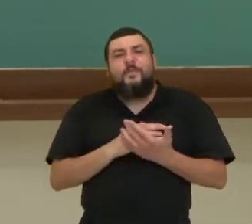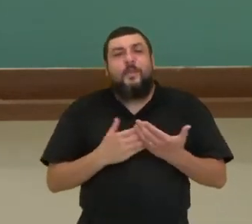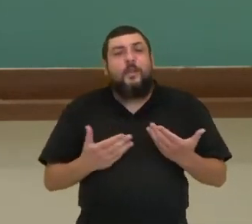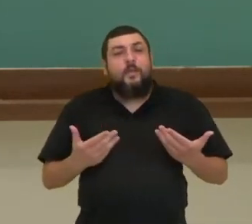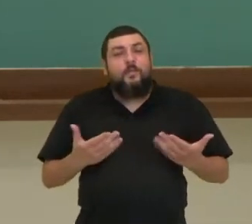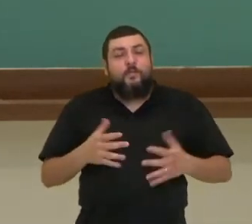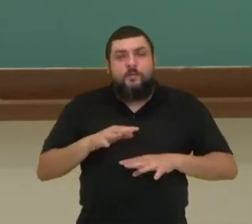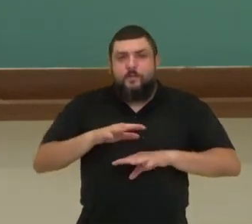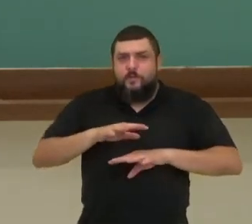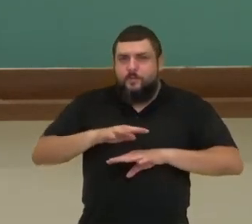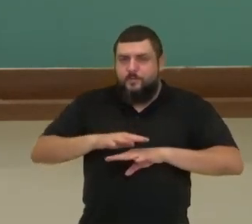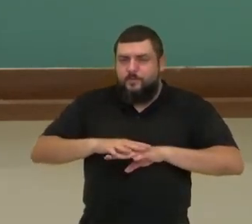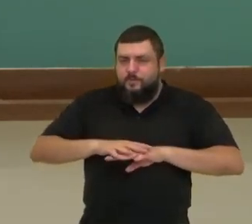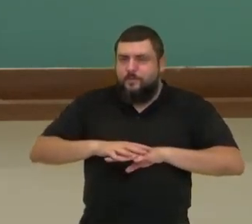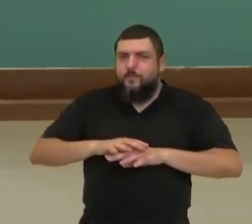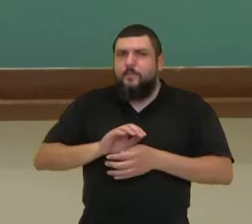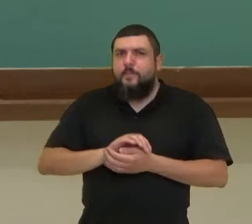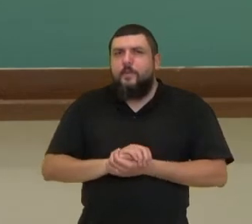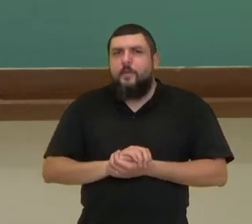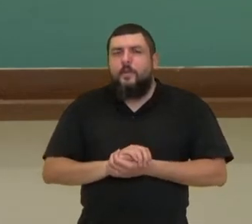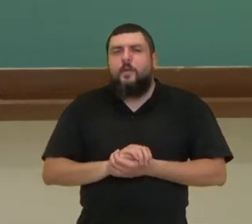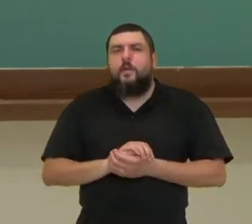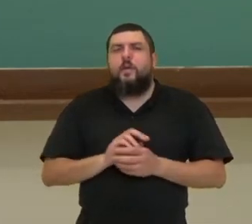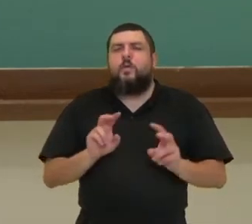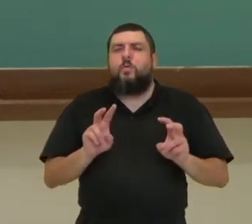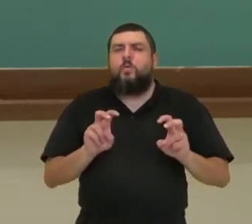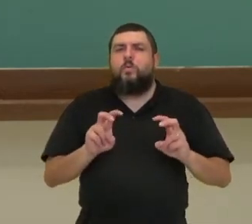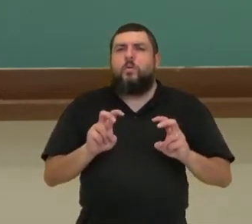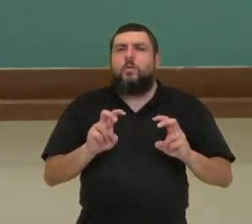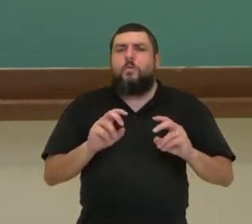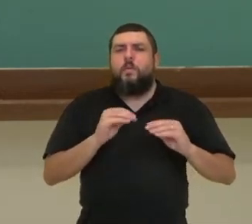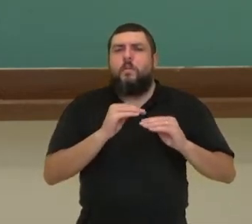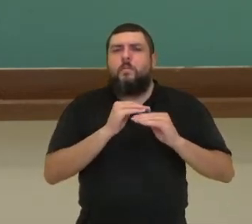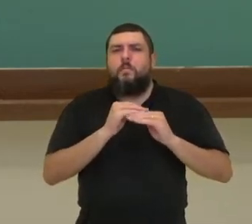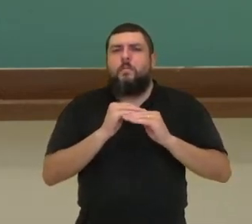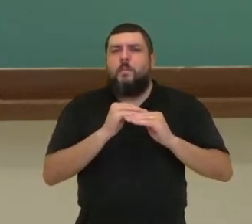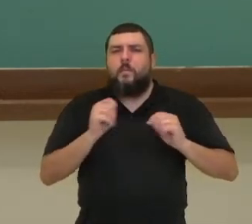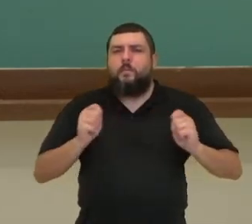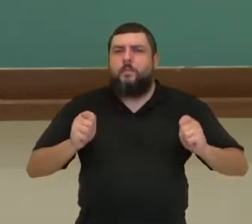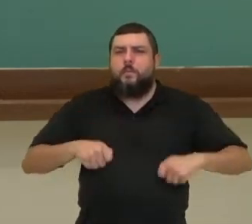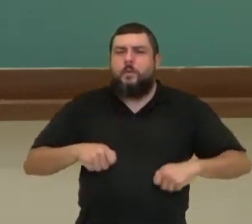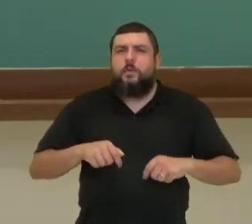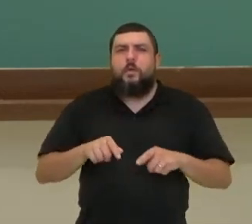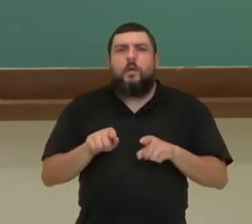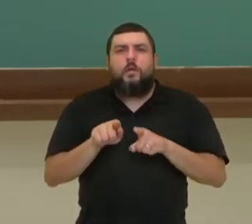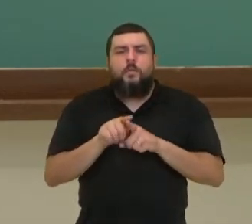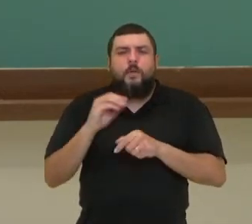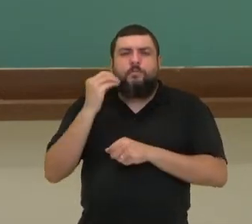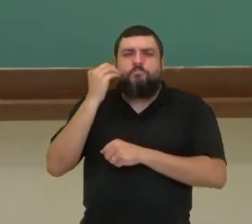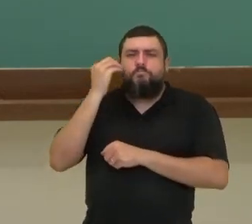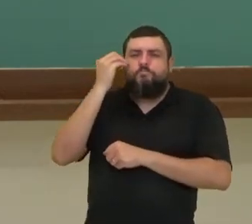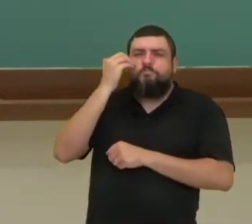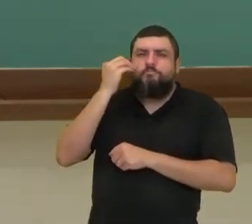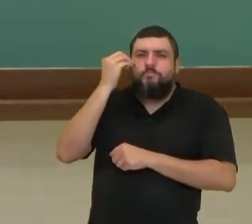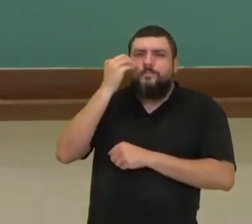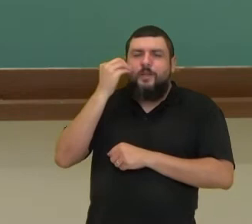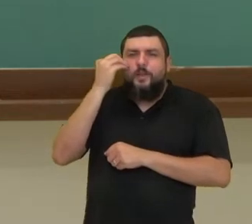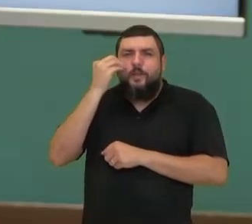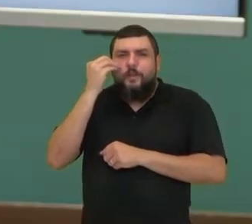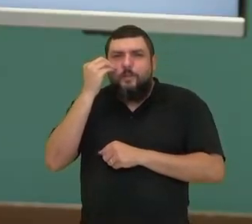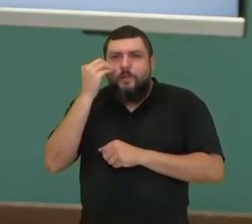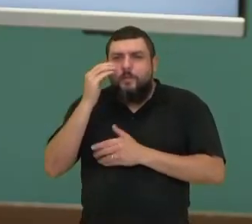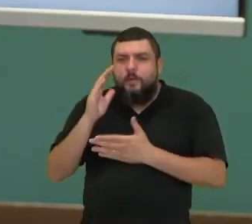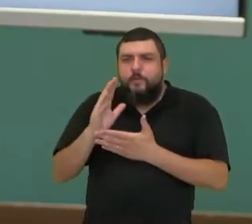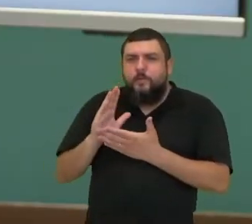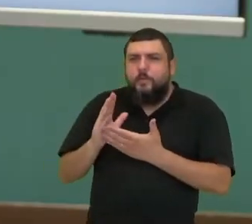vamos falar sobre probabilidade e sobre os experimentos aleatórios. Mas vocês